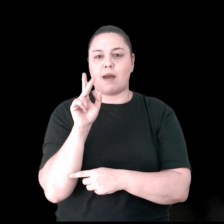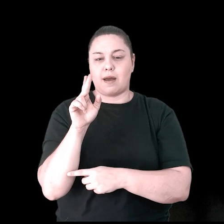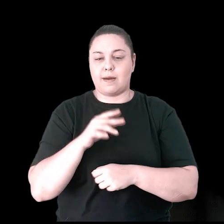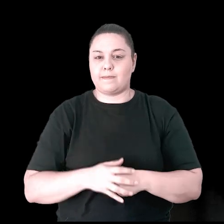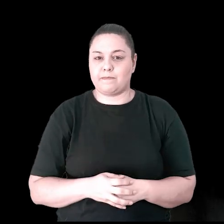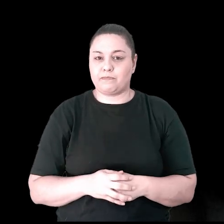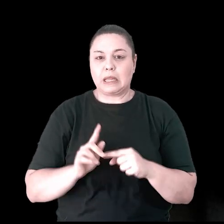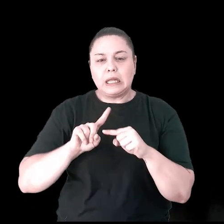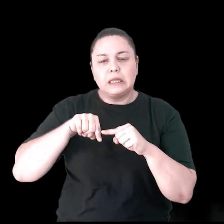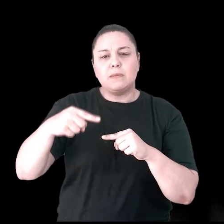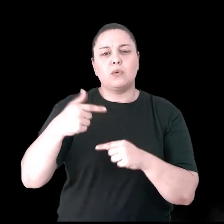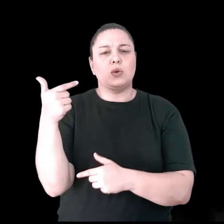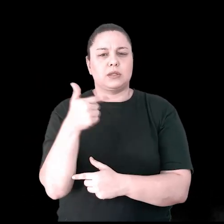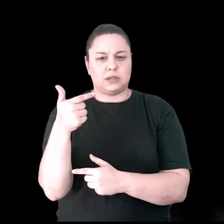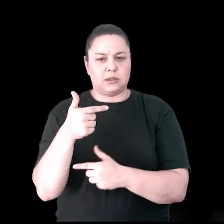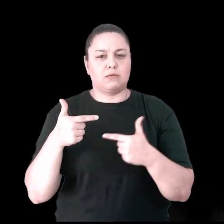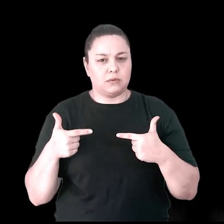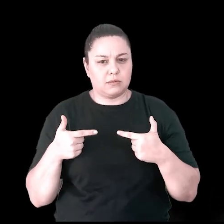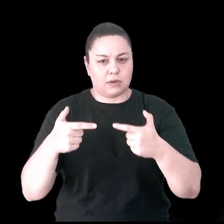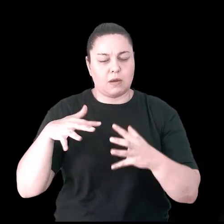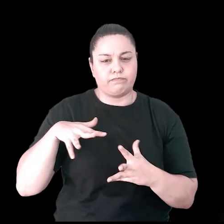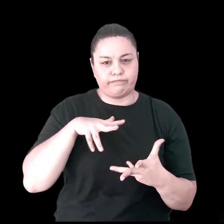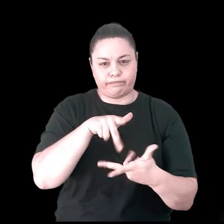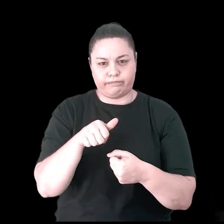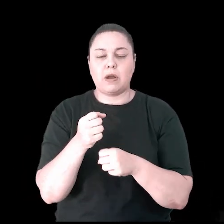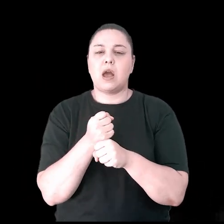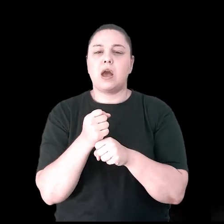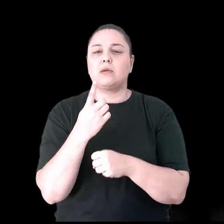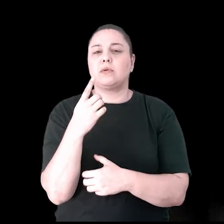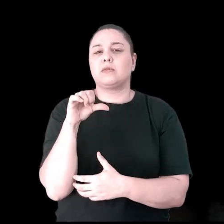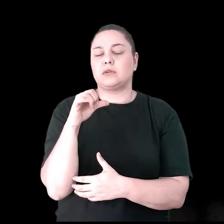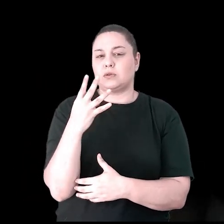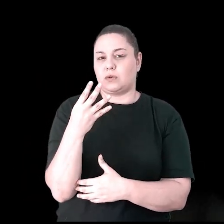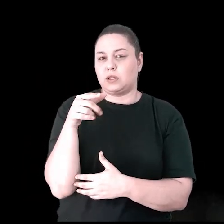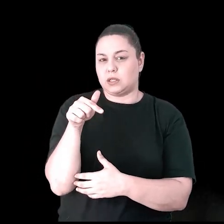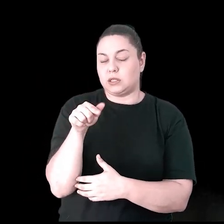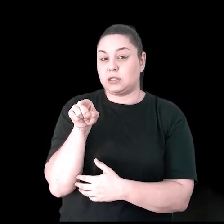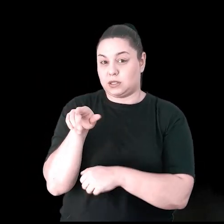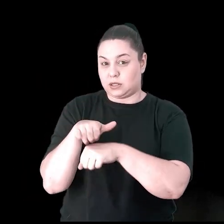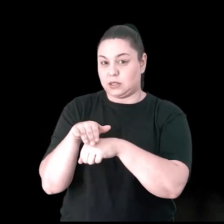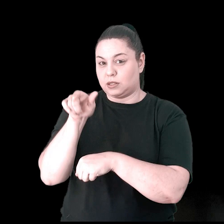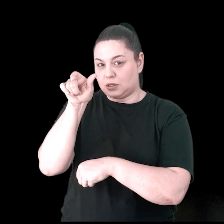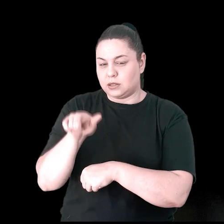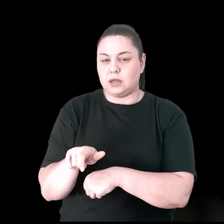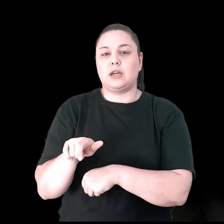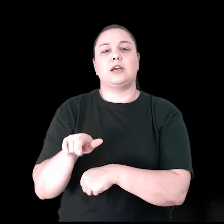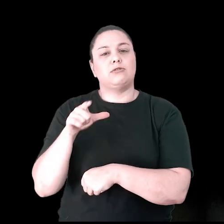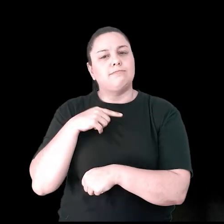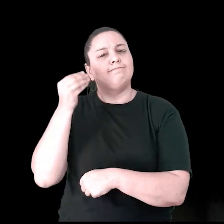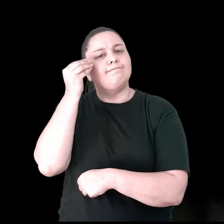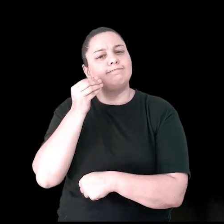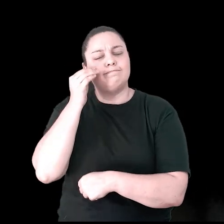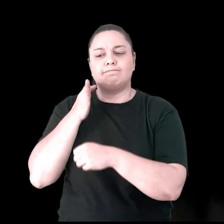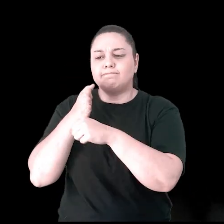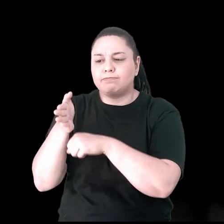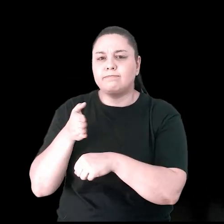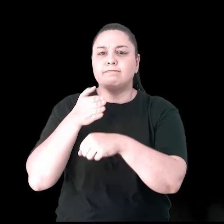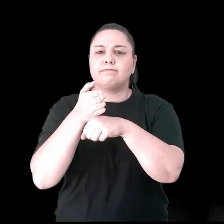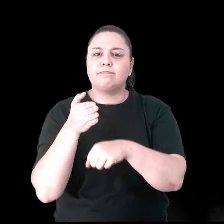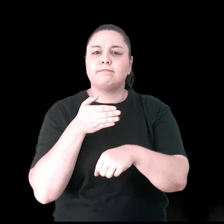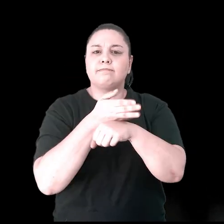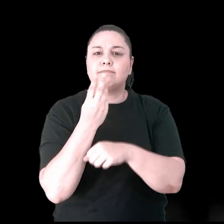ar. Após a Segunda Guerra Mundial, durante o ano de 1947, Shimomura foi rejeitado em